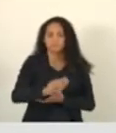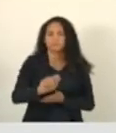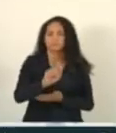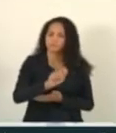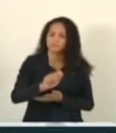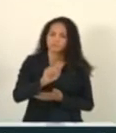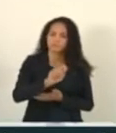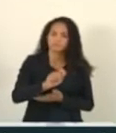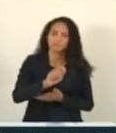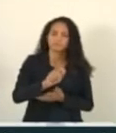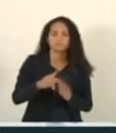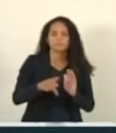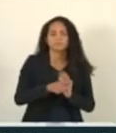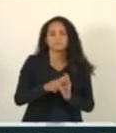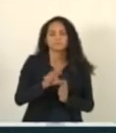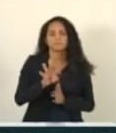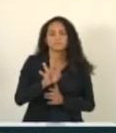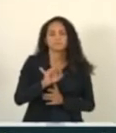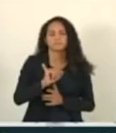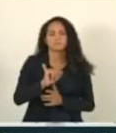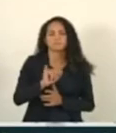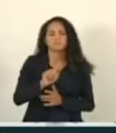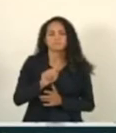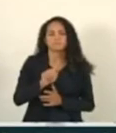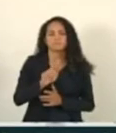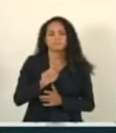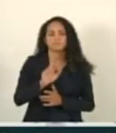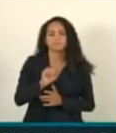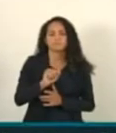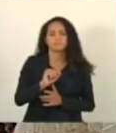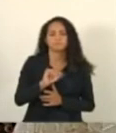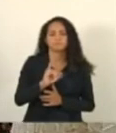Associação do Tinguaciba.